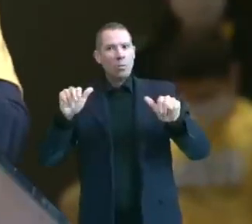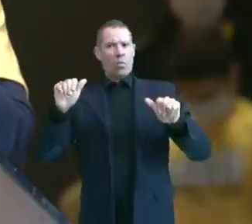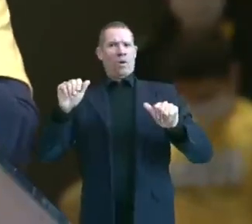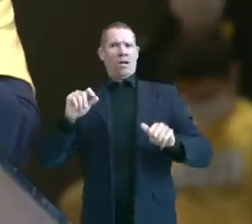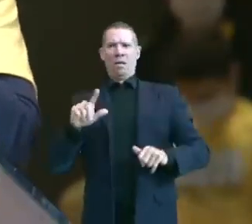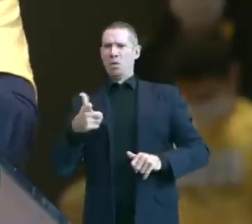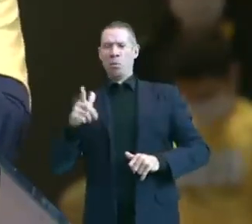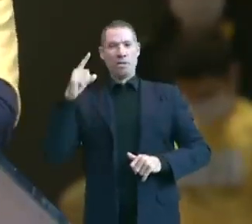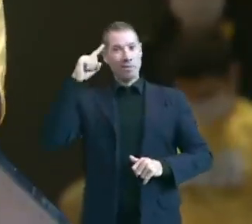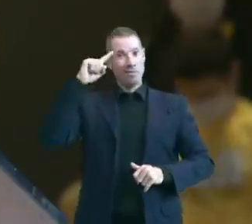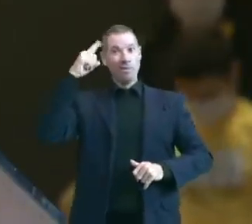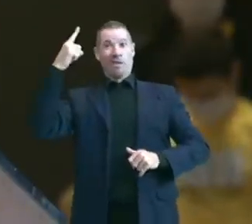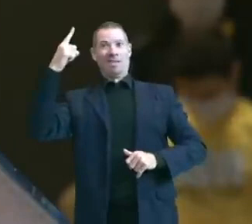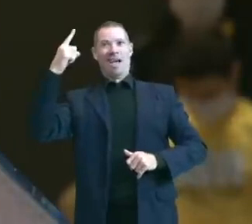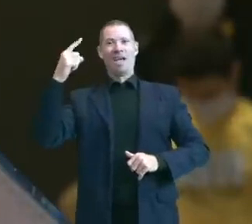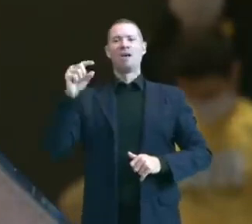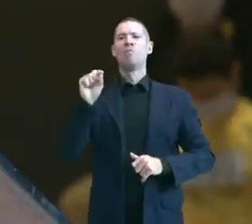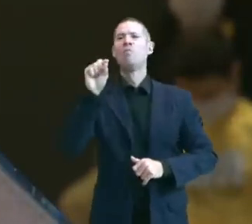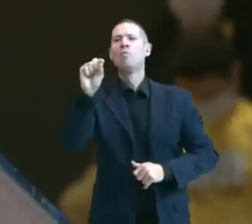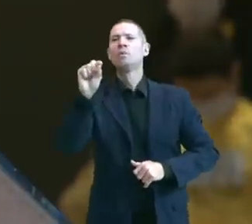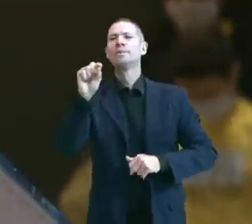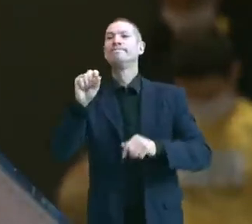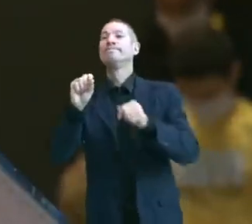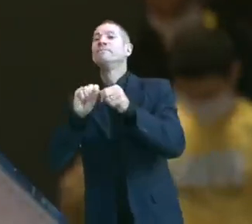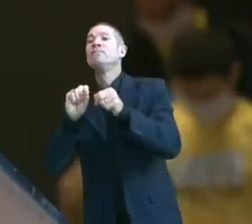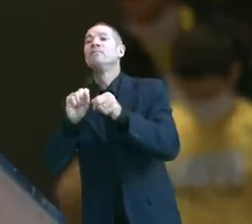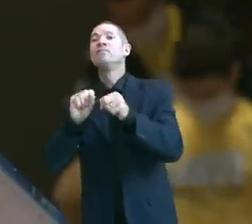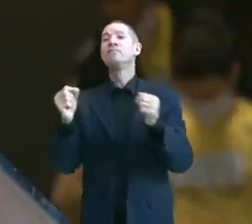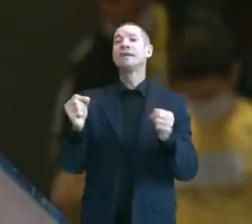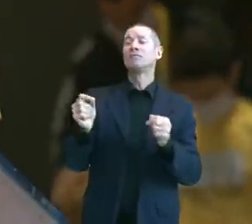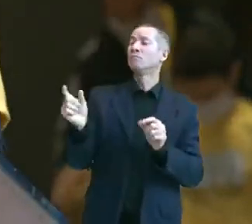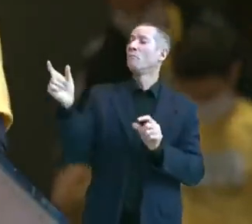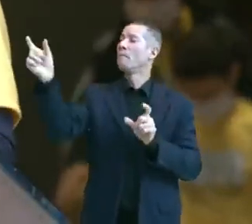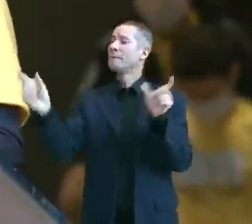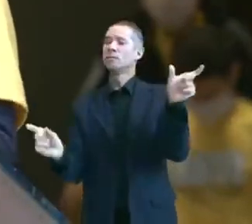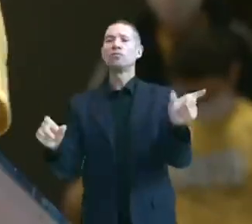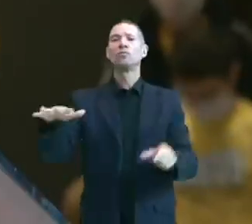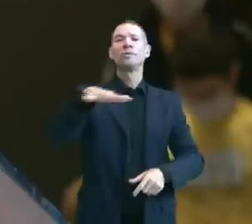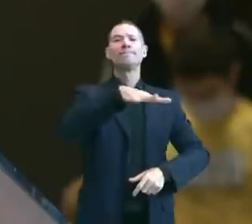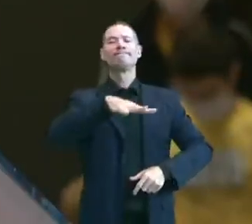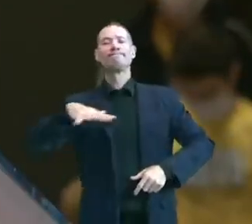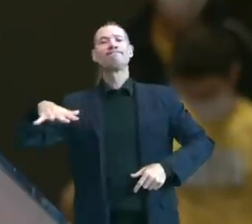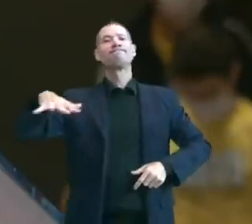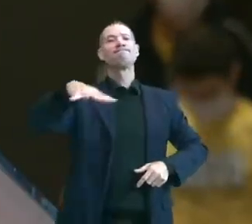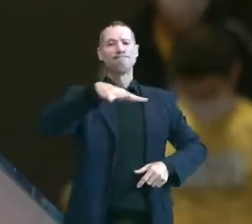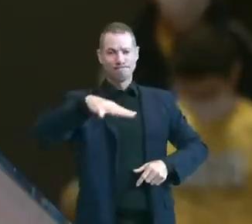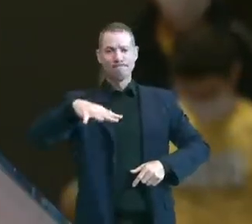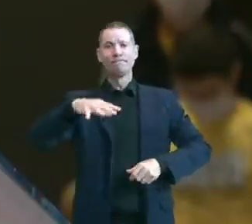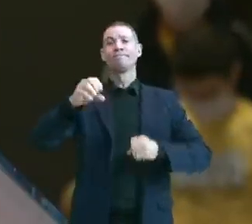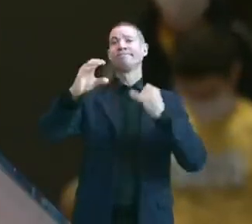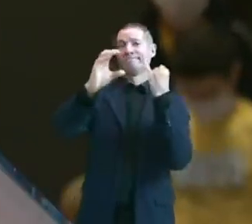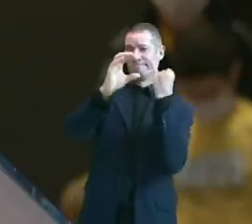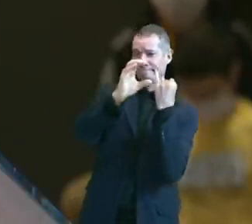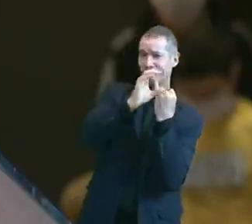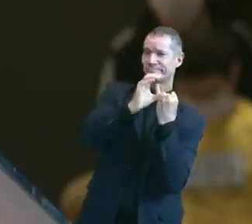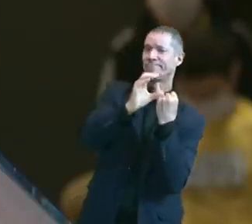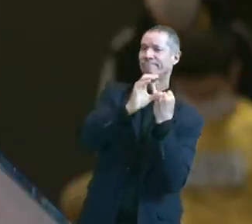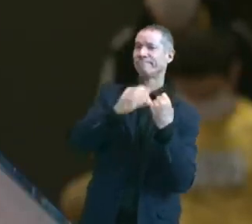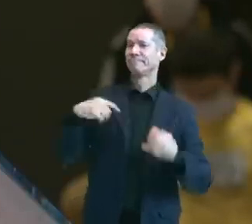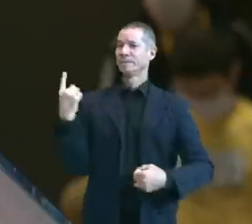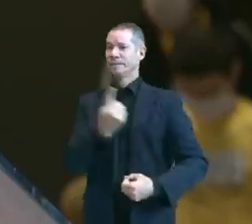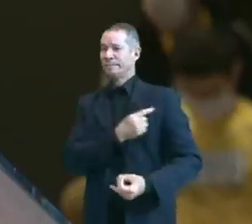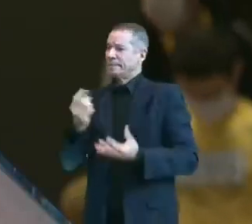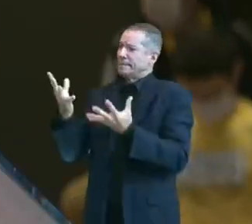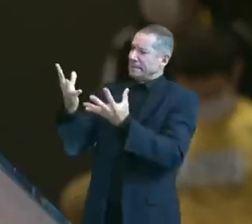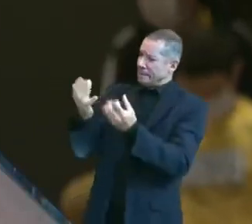ideia. E você, o que tem feito para as pessoas que estão ao seu redor? Na Cristolândia, nós